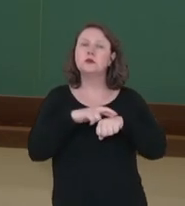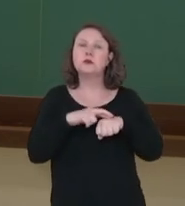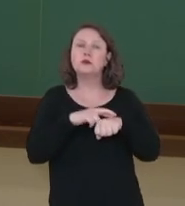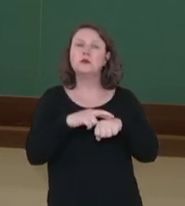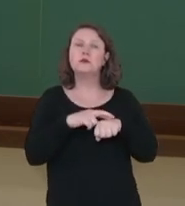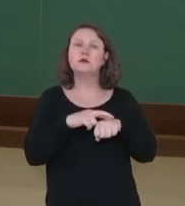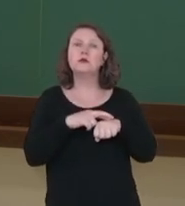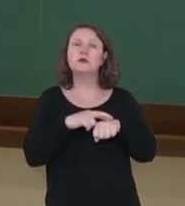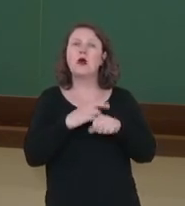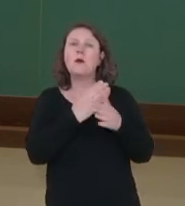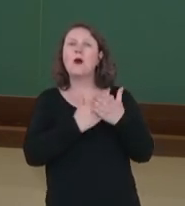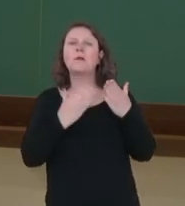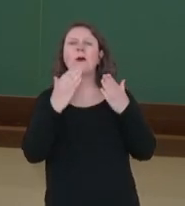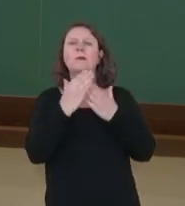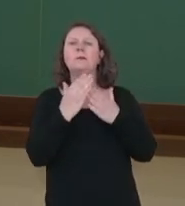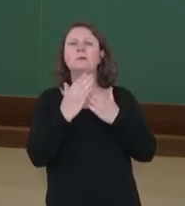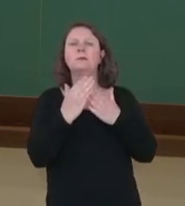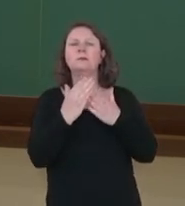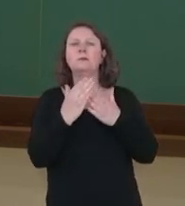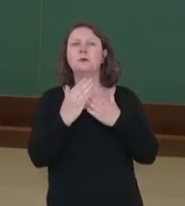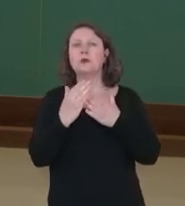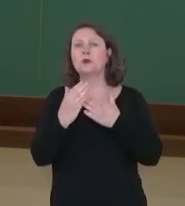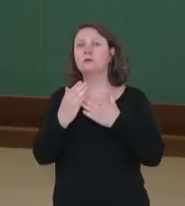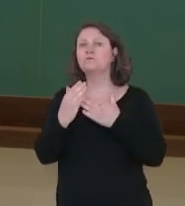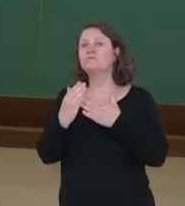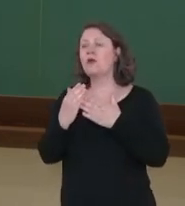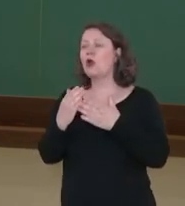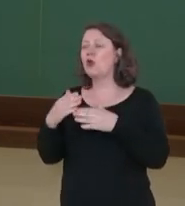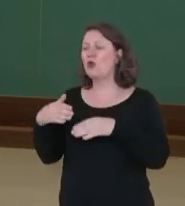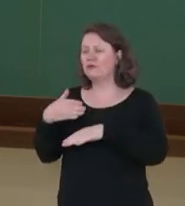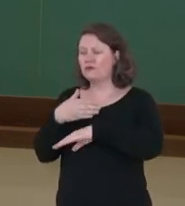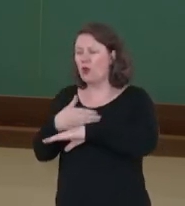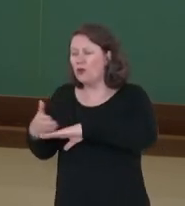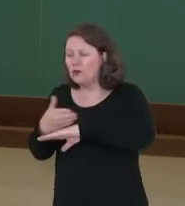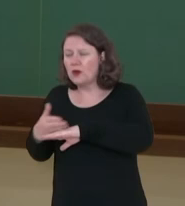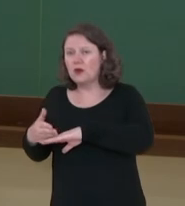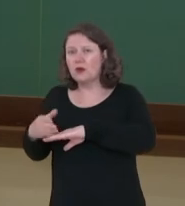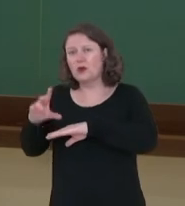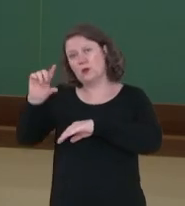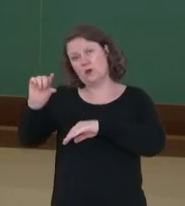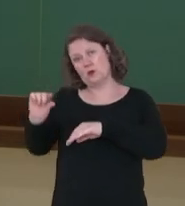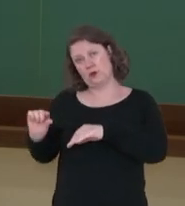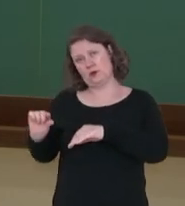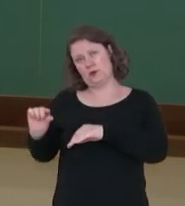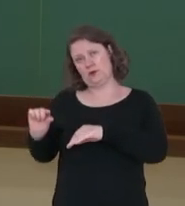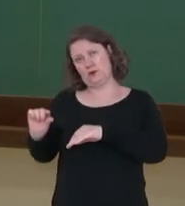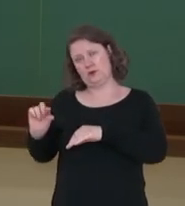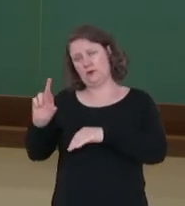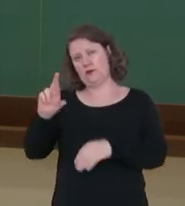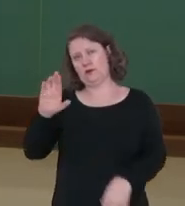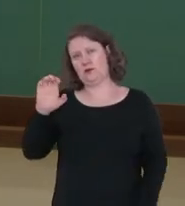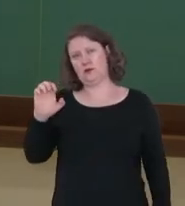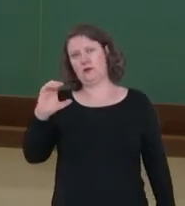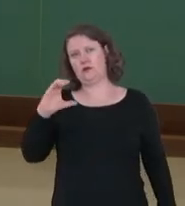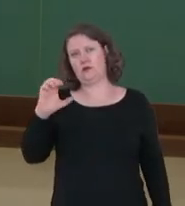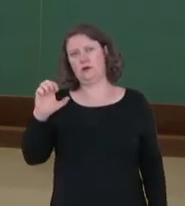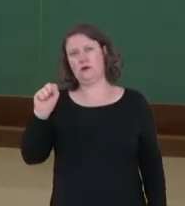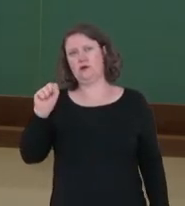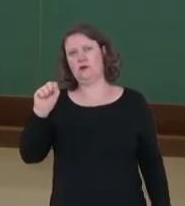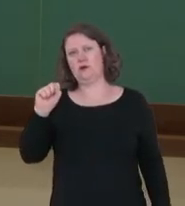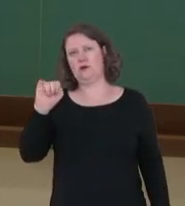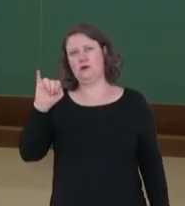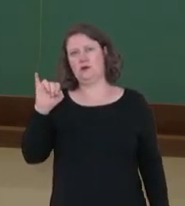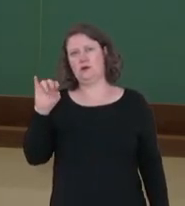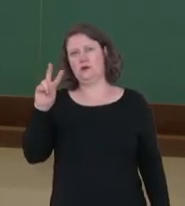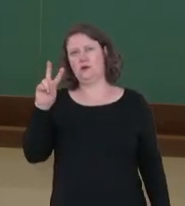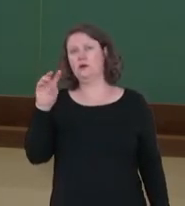dominante perante o branco. Então, o branco, neste caso, será recessivo. Com